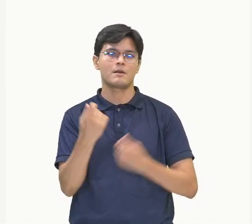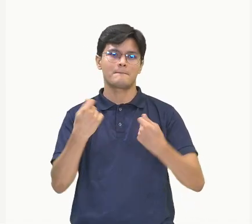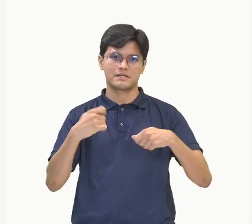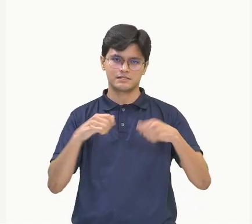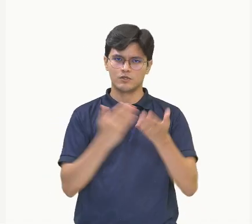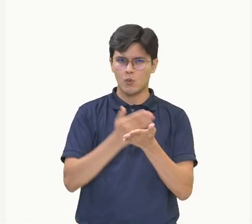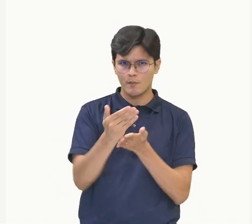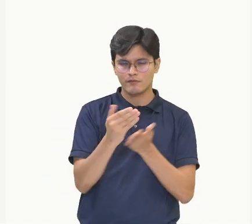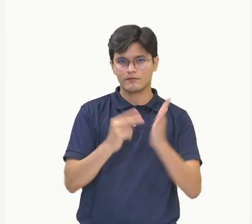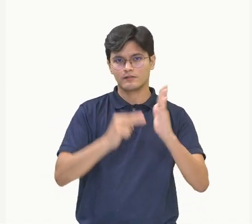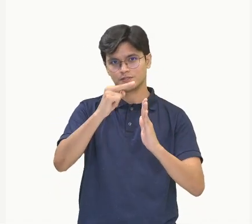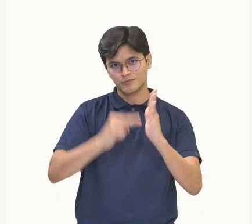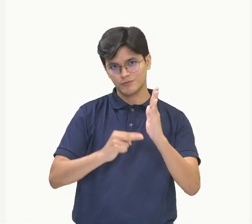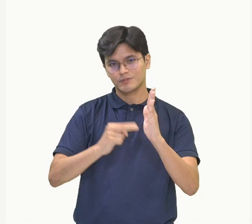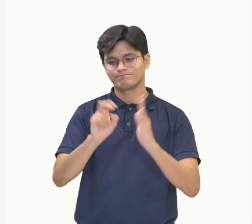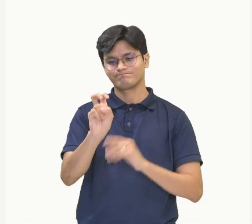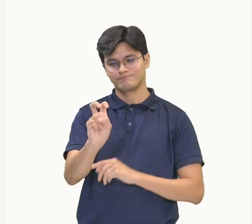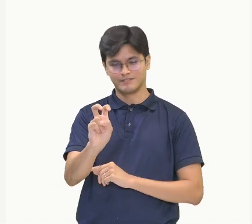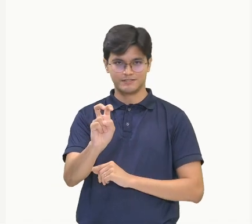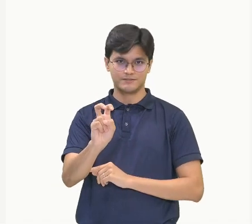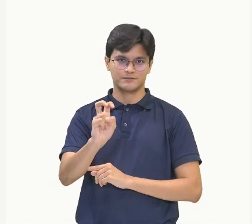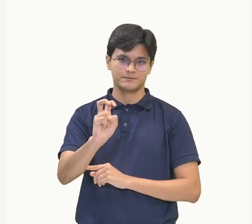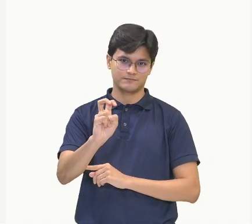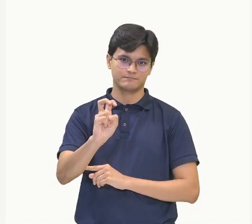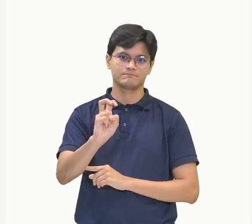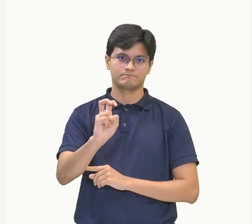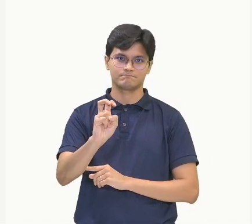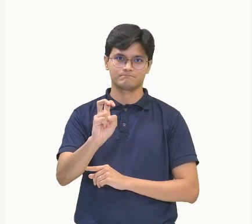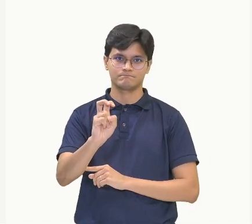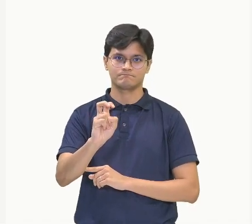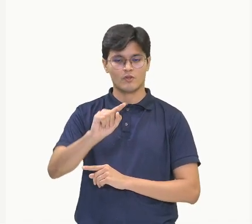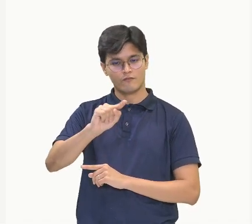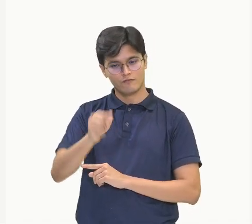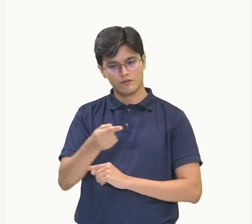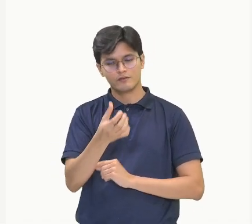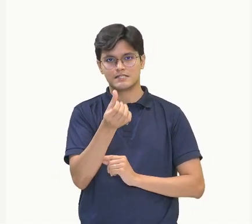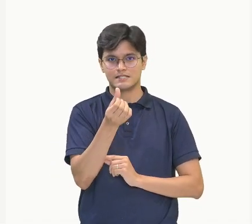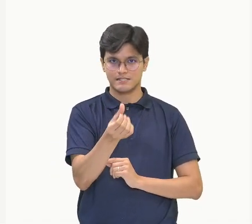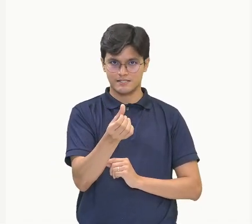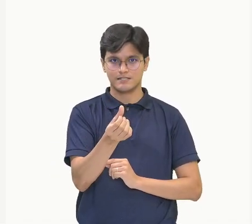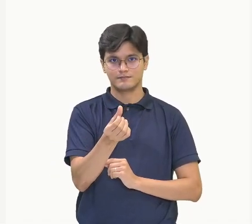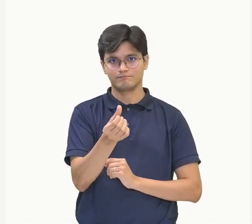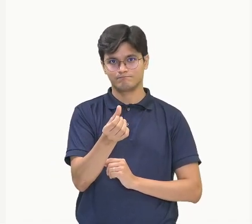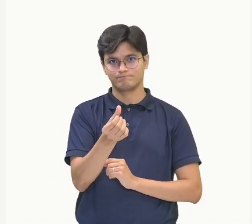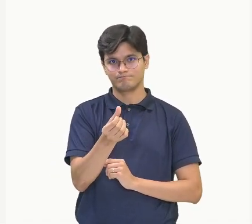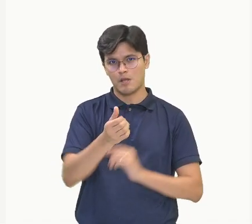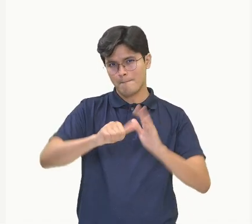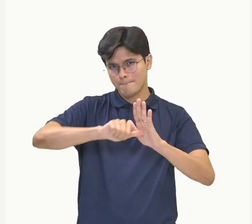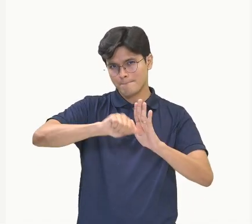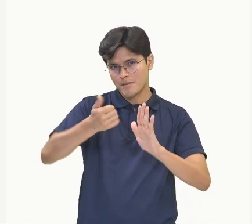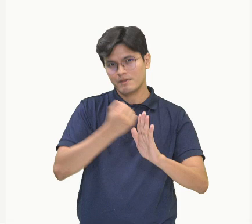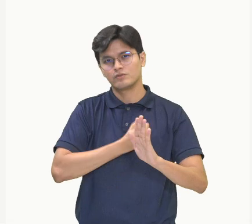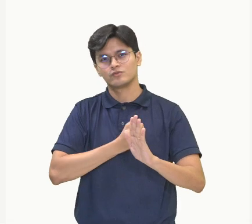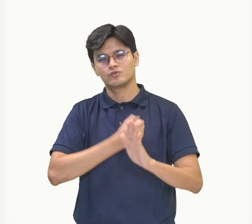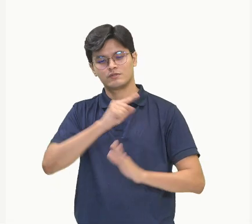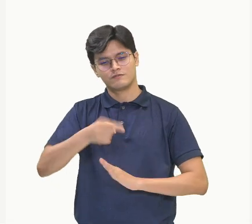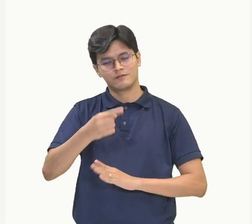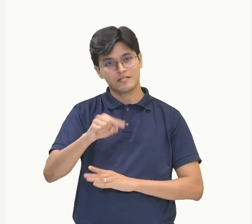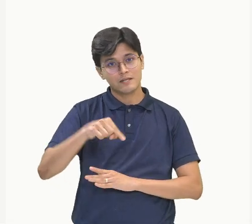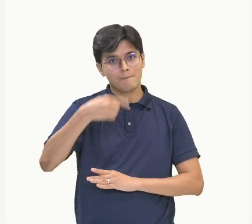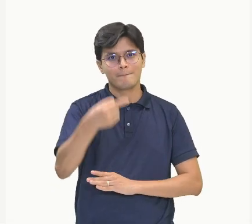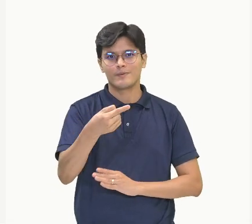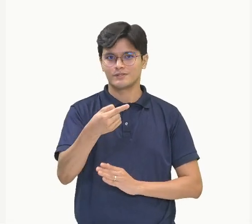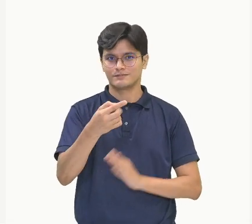inteiros. O 6, ele é o primeiro número após a vírgula, então ele representa os